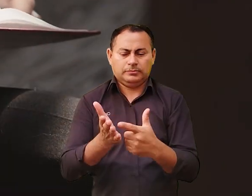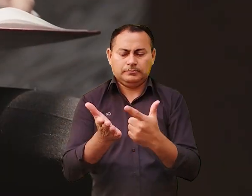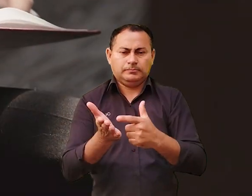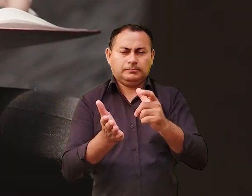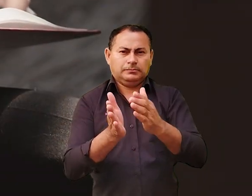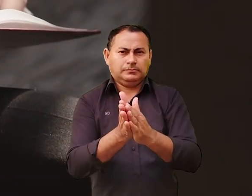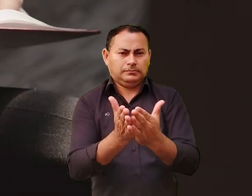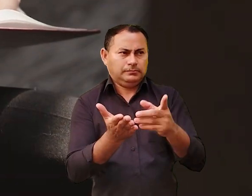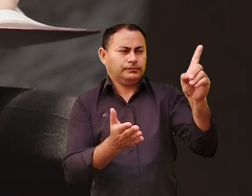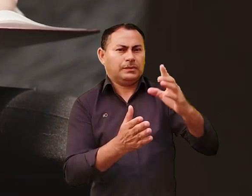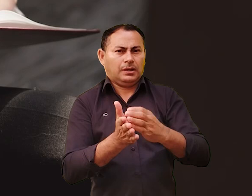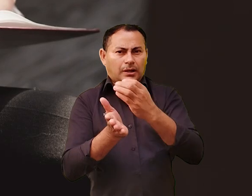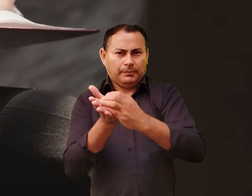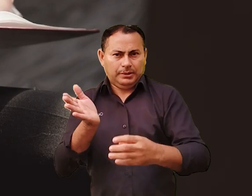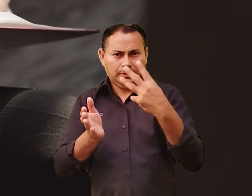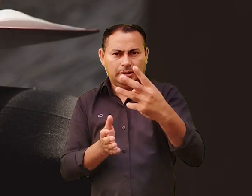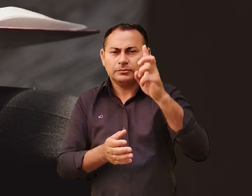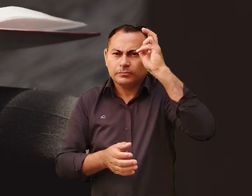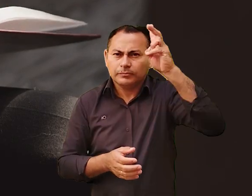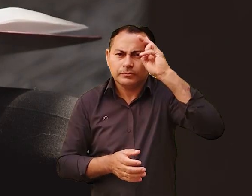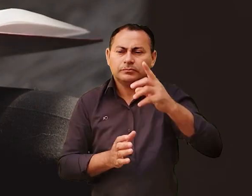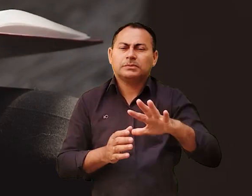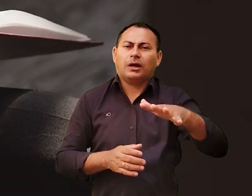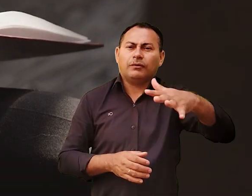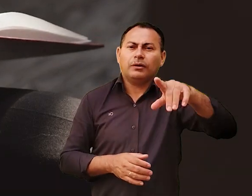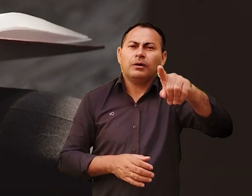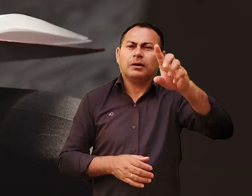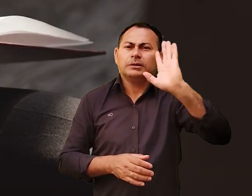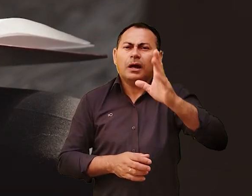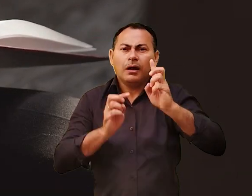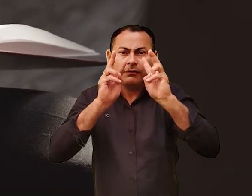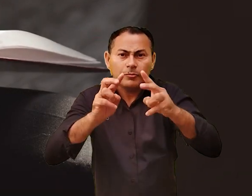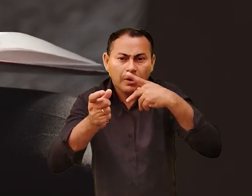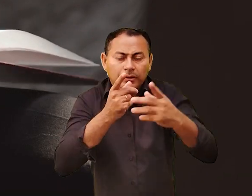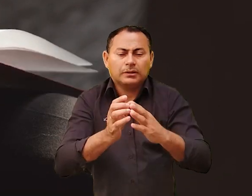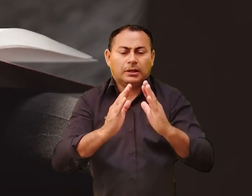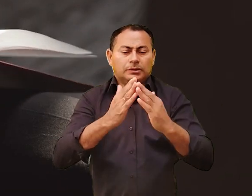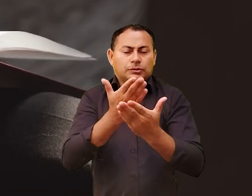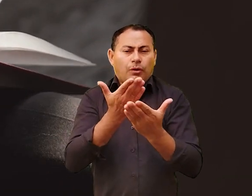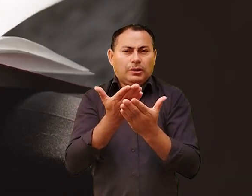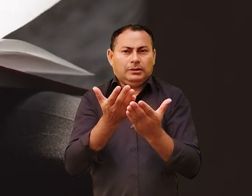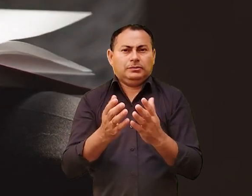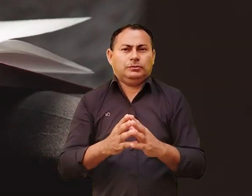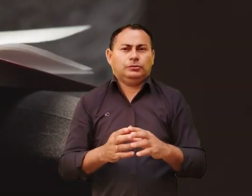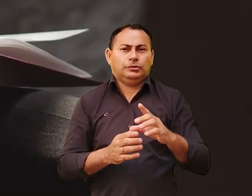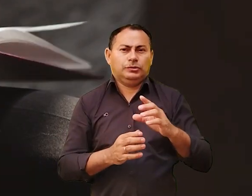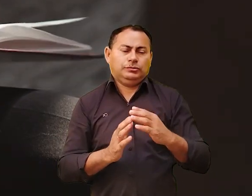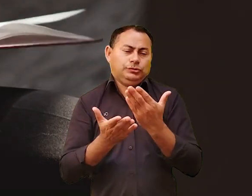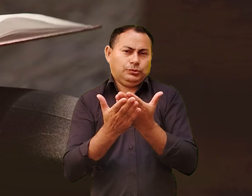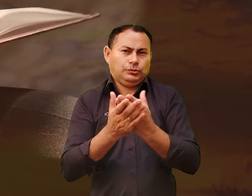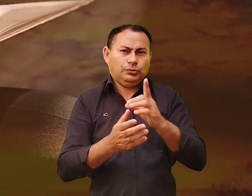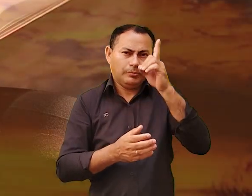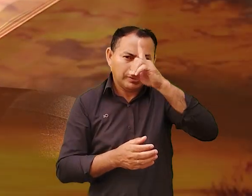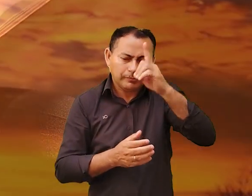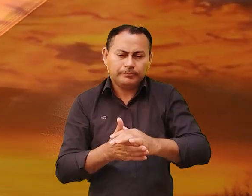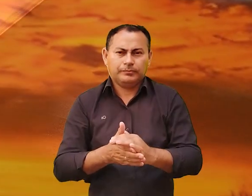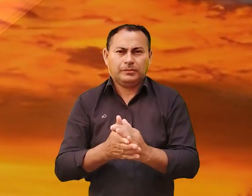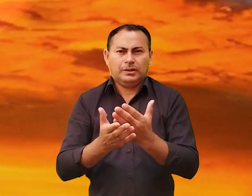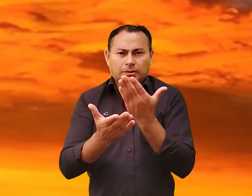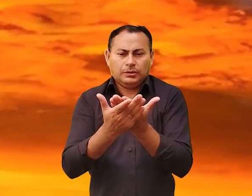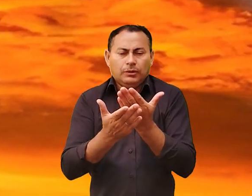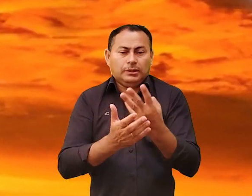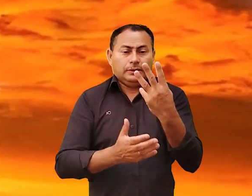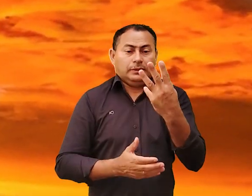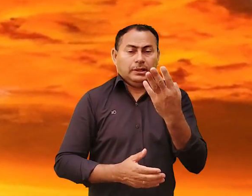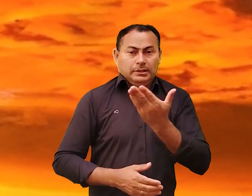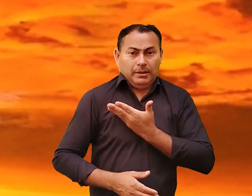da Bíblia. No capítulo 3 lemos uma história que provavelmente você já ouviu falar na escola dominical. A história é sobre os